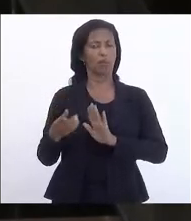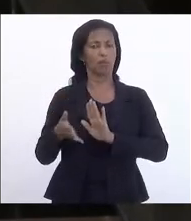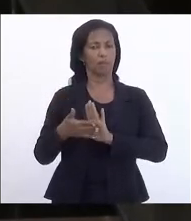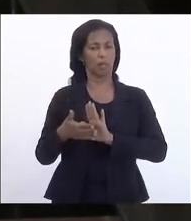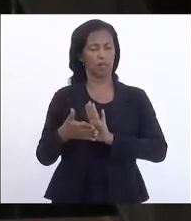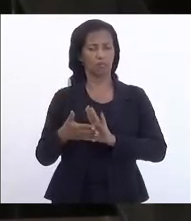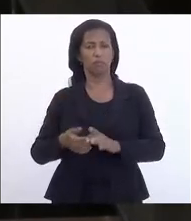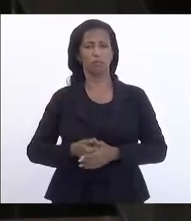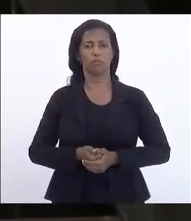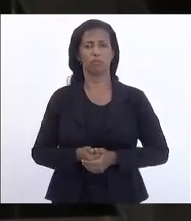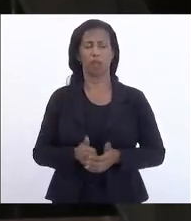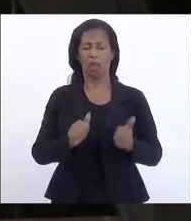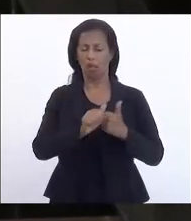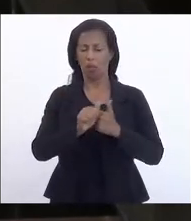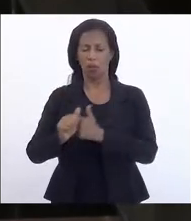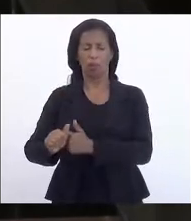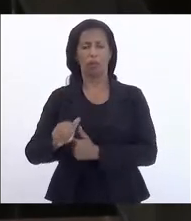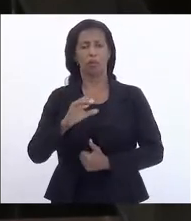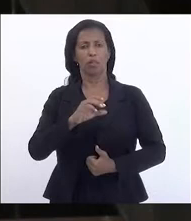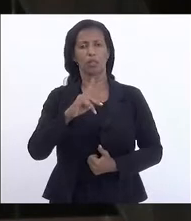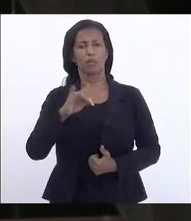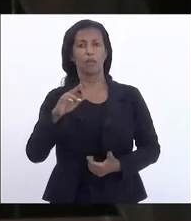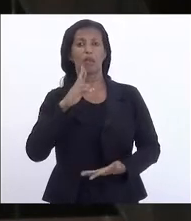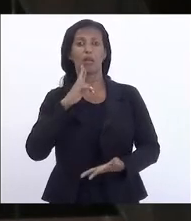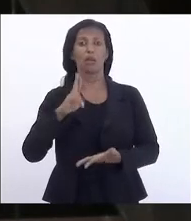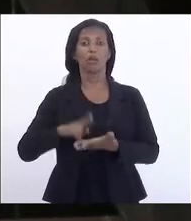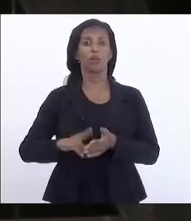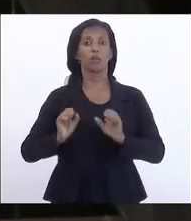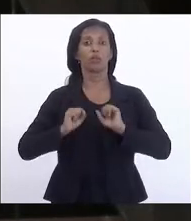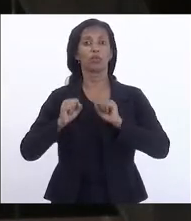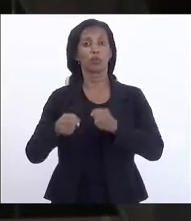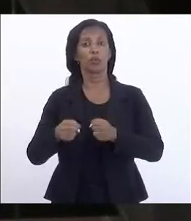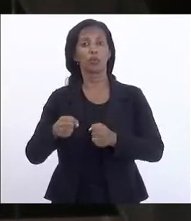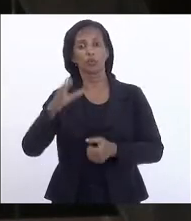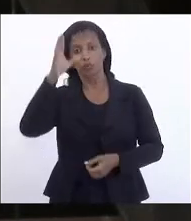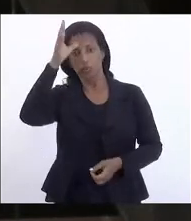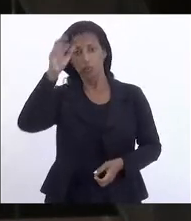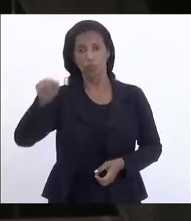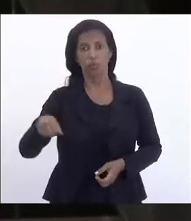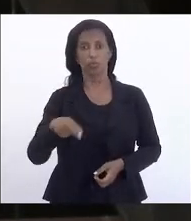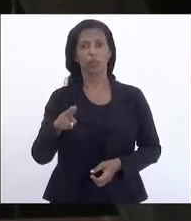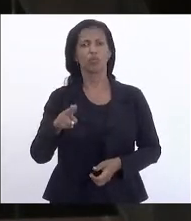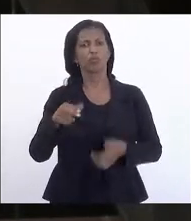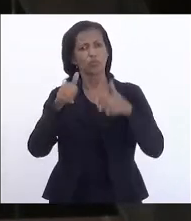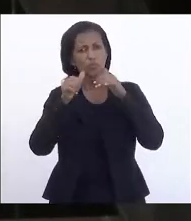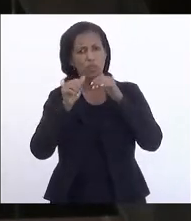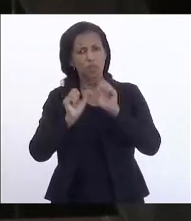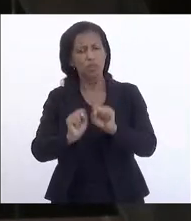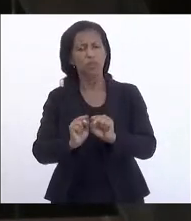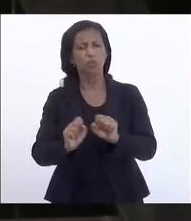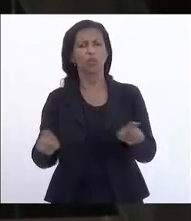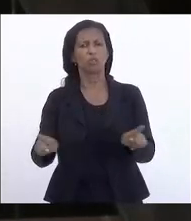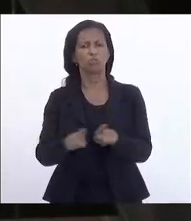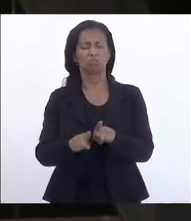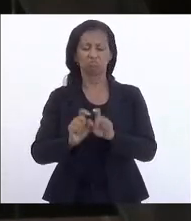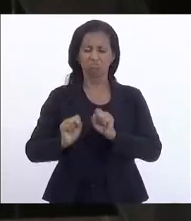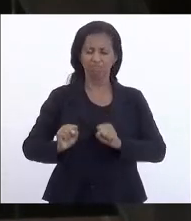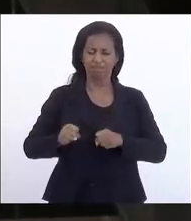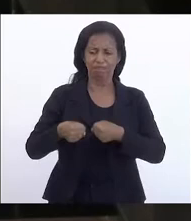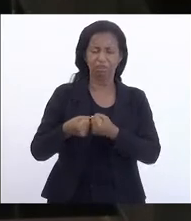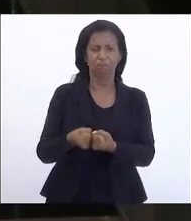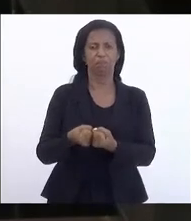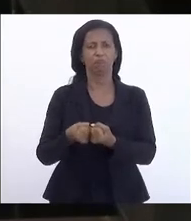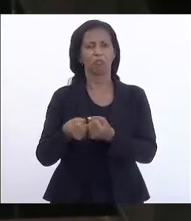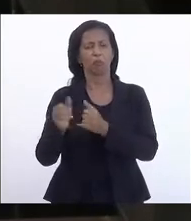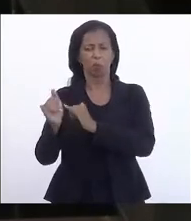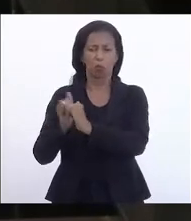CPI. Portanto, também reconhecer deputada Tia Ju o esforço e trabalho importante dos assessores que também se debruçaram sobre dados,